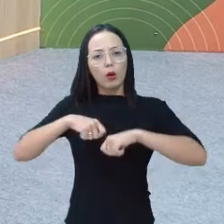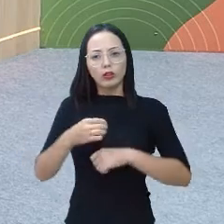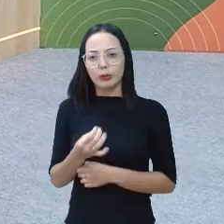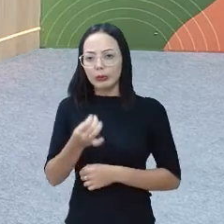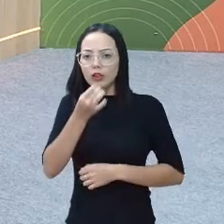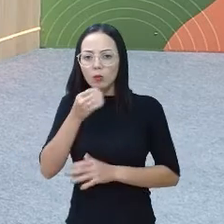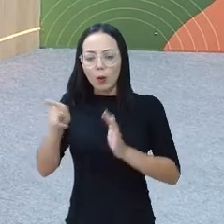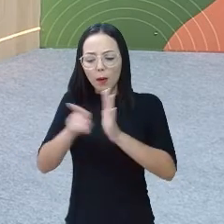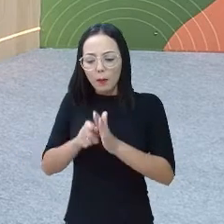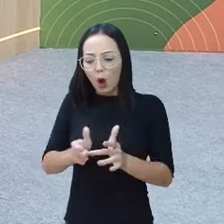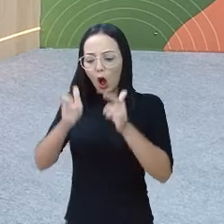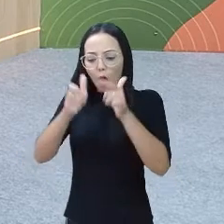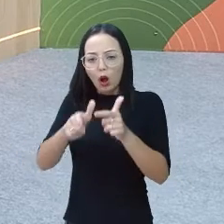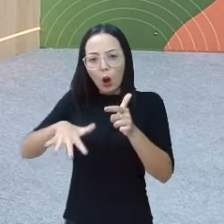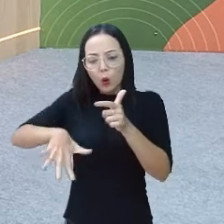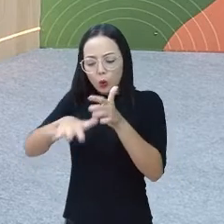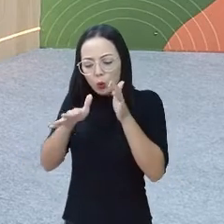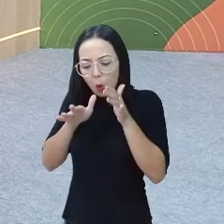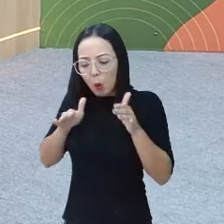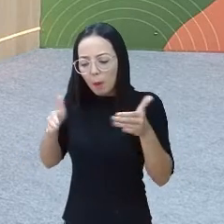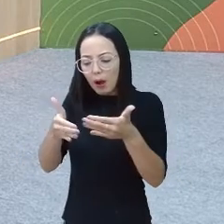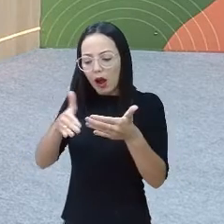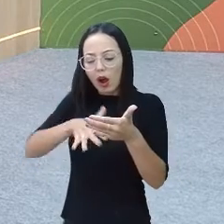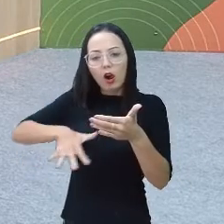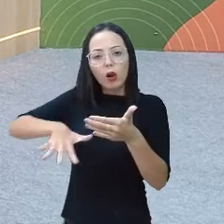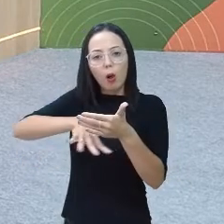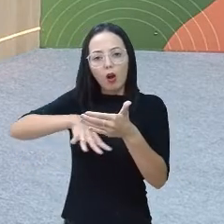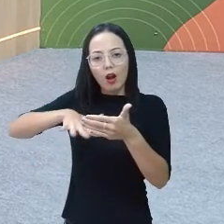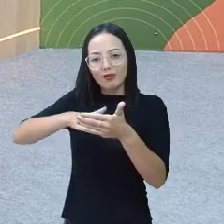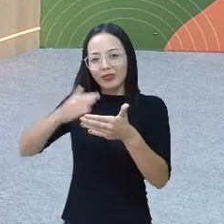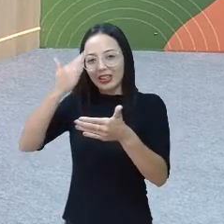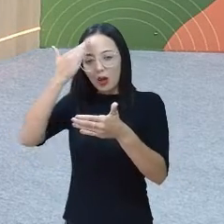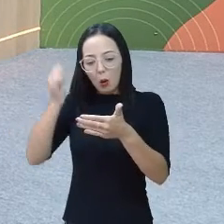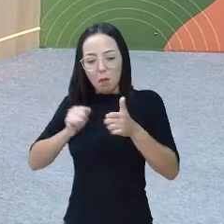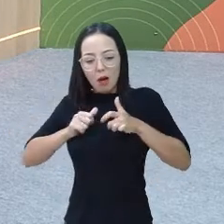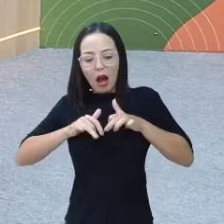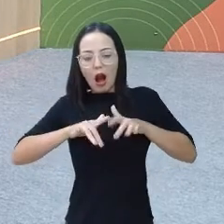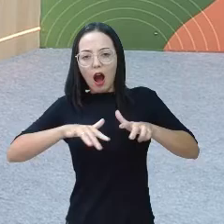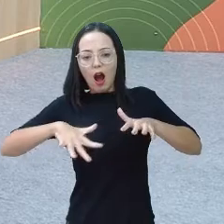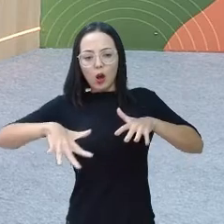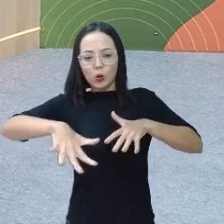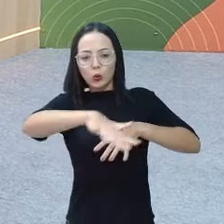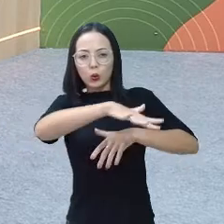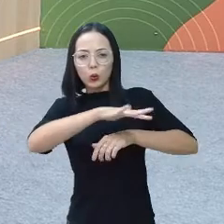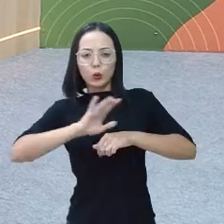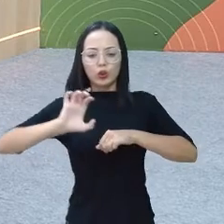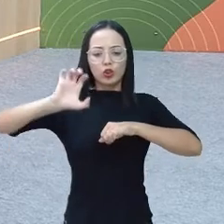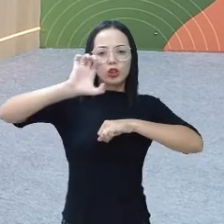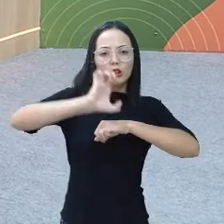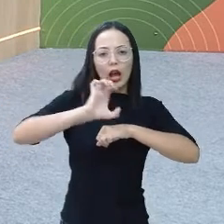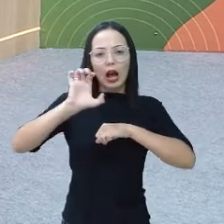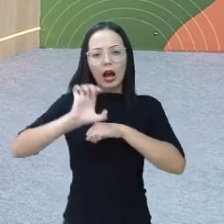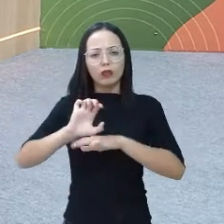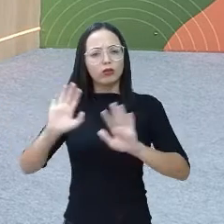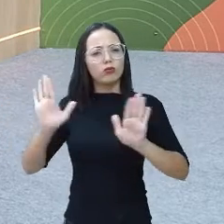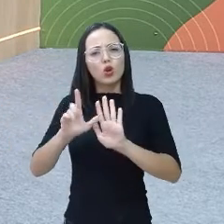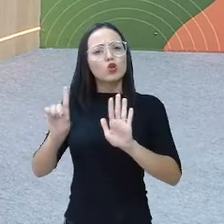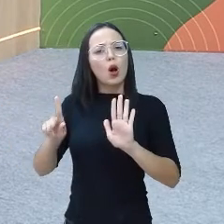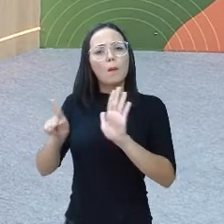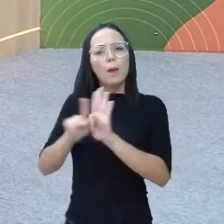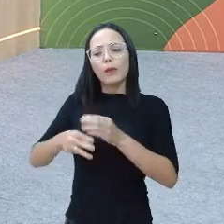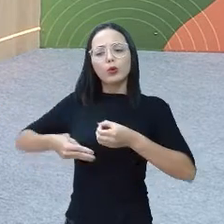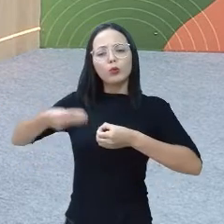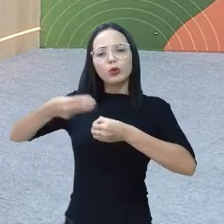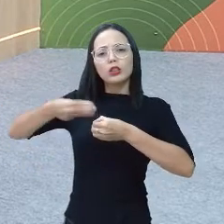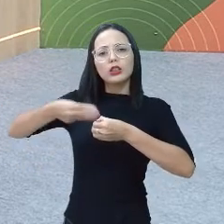mais local, né? Não necessariamente ele vai abranger um estado, ele pode abranger um município, ou